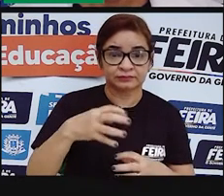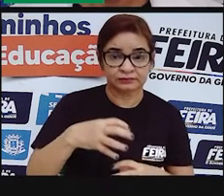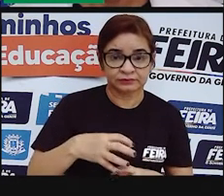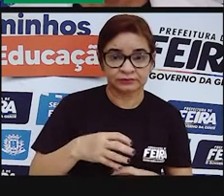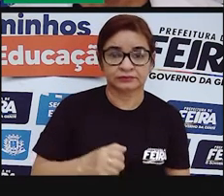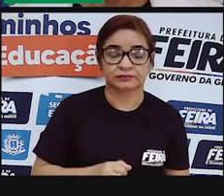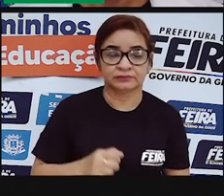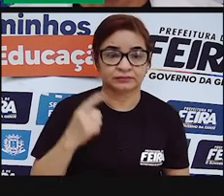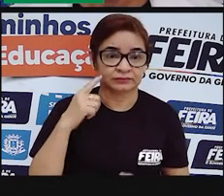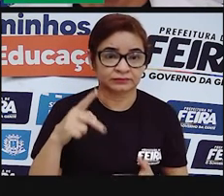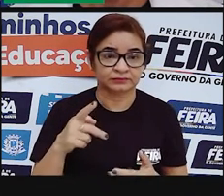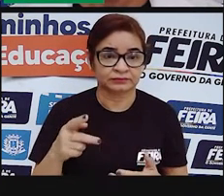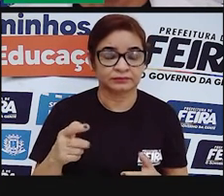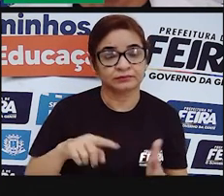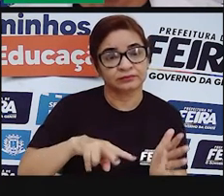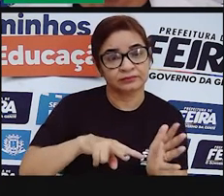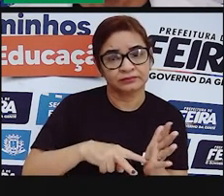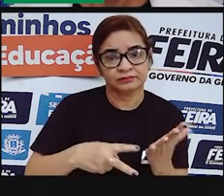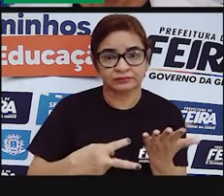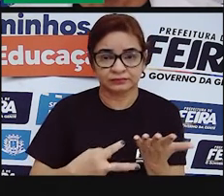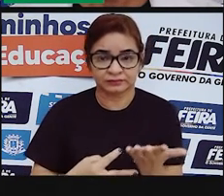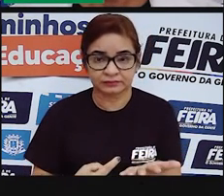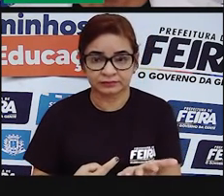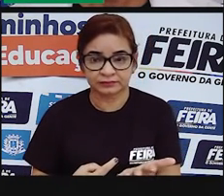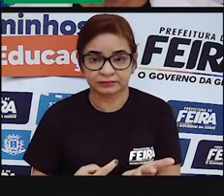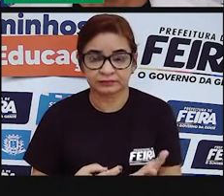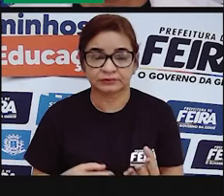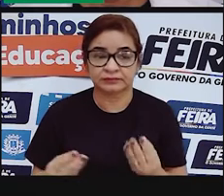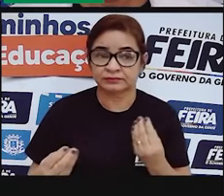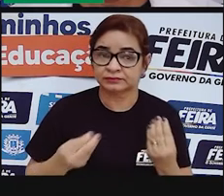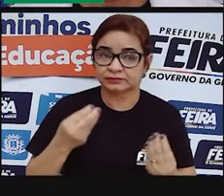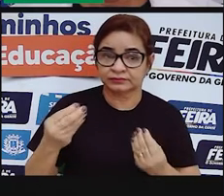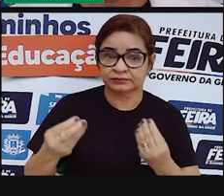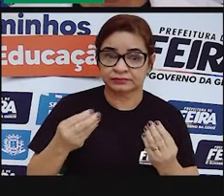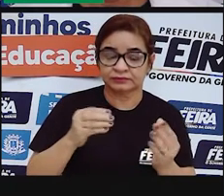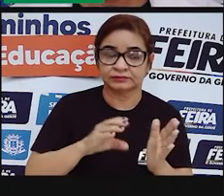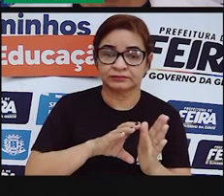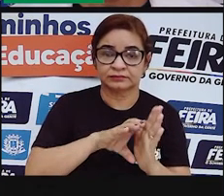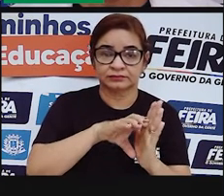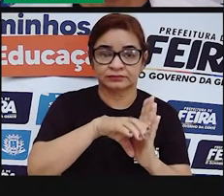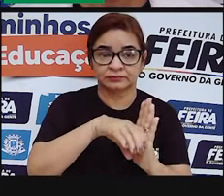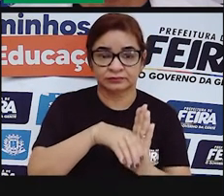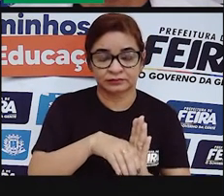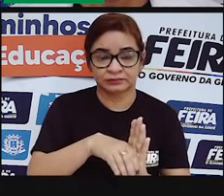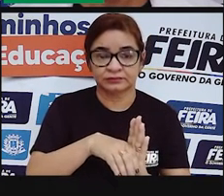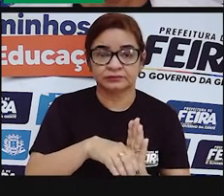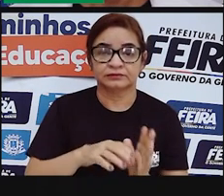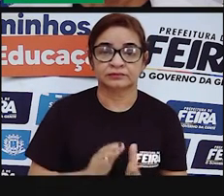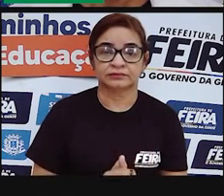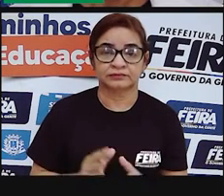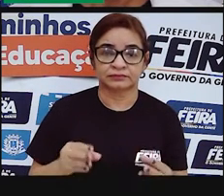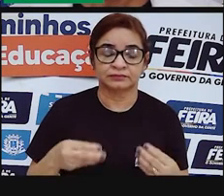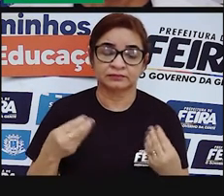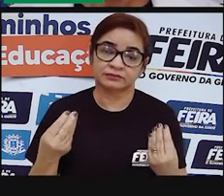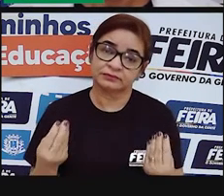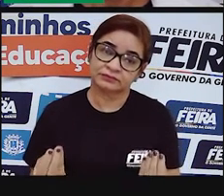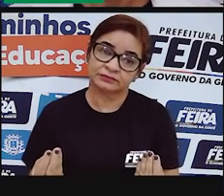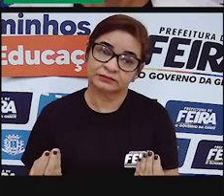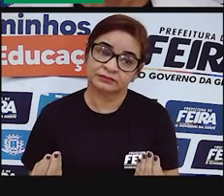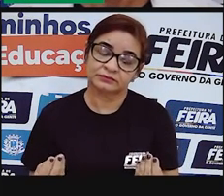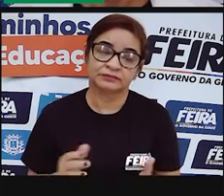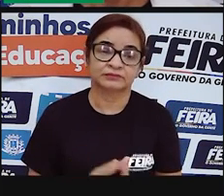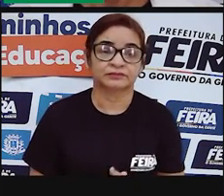mais figurado, é o emprego da palavra tomado esse sentido figurado dependendo do contexto, é um sentido